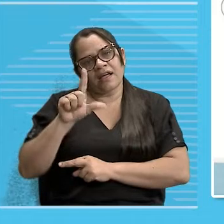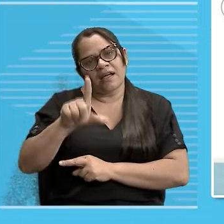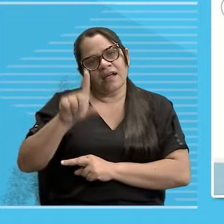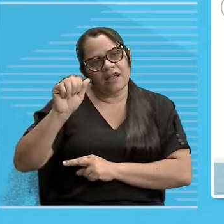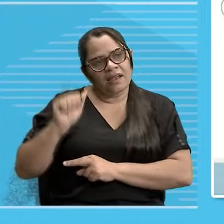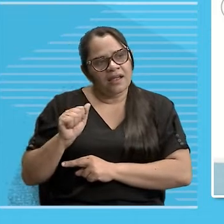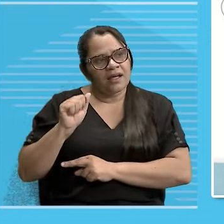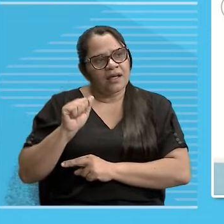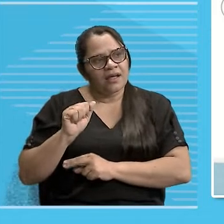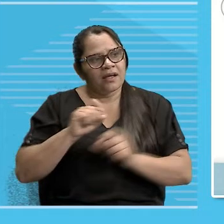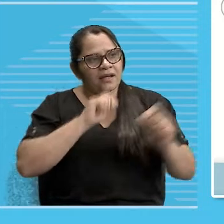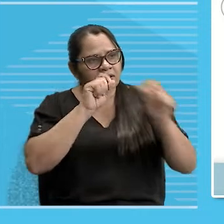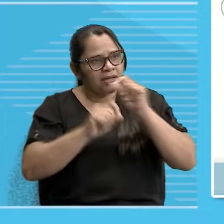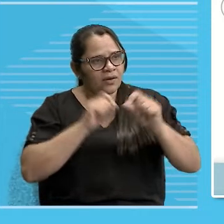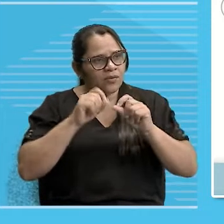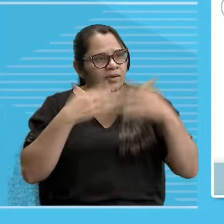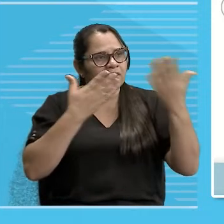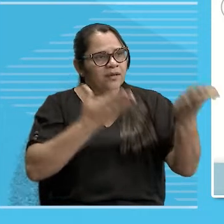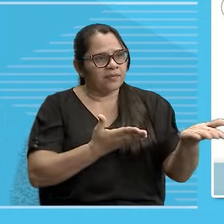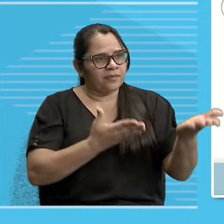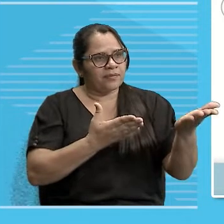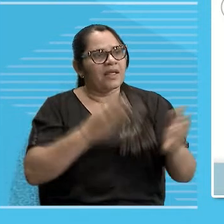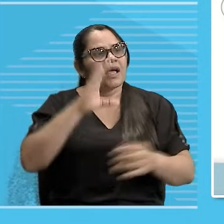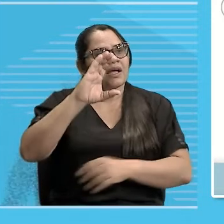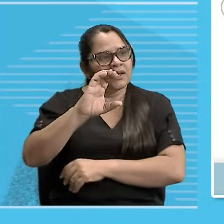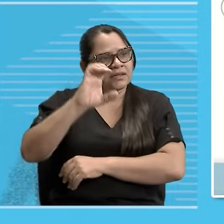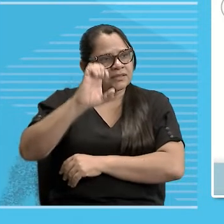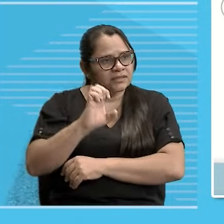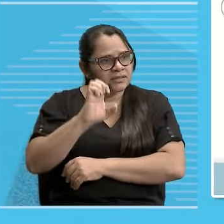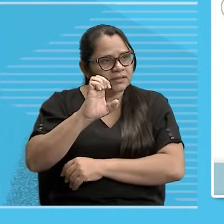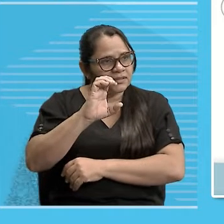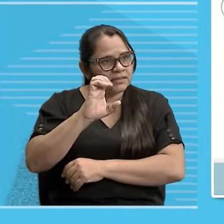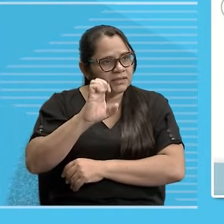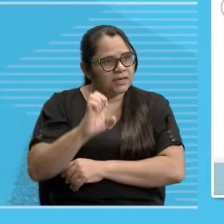e a escala Fahrenheit, certo?